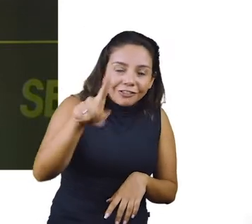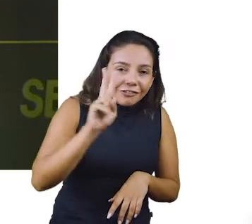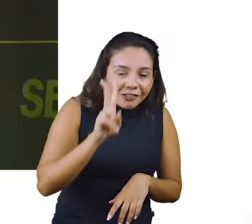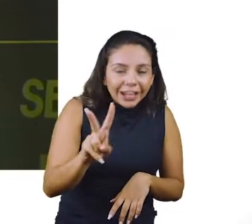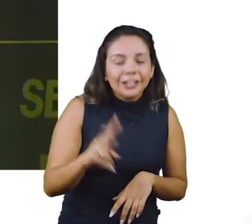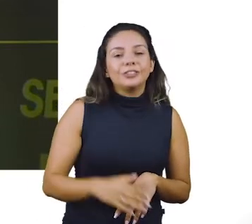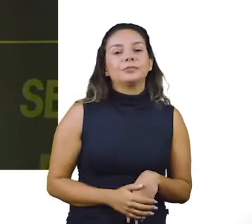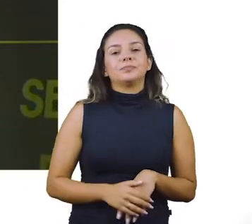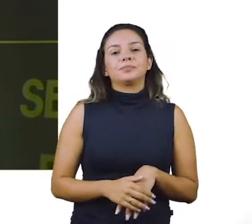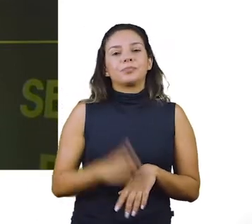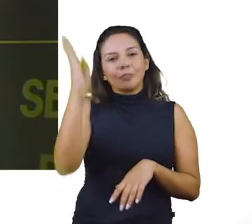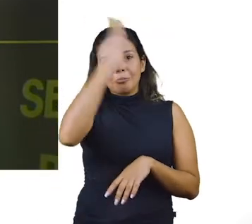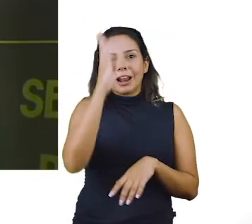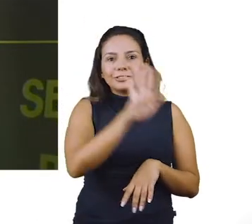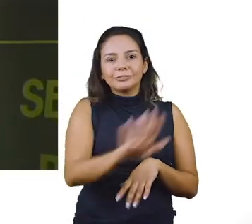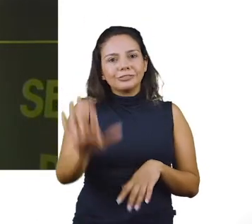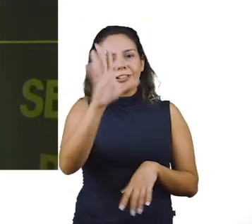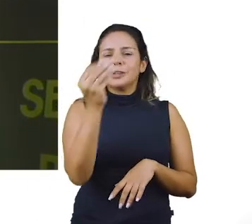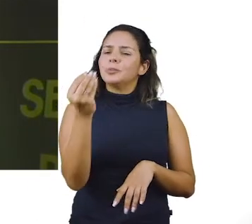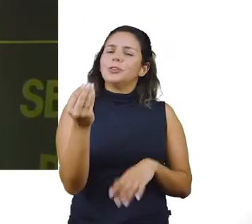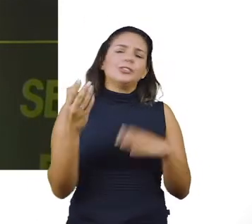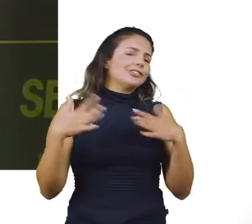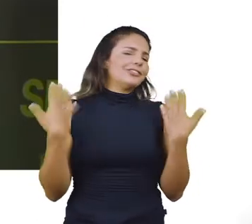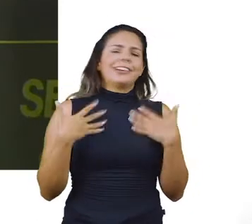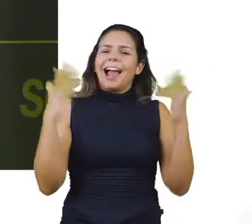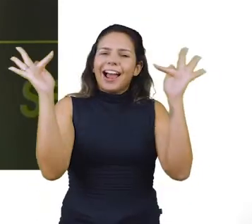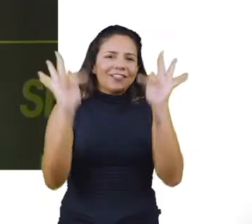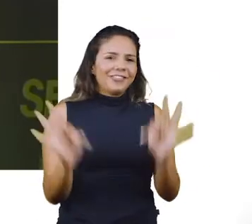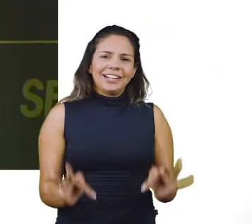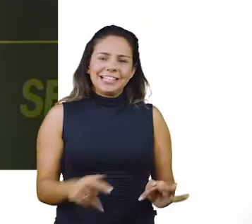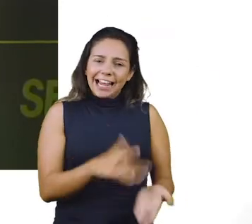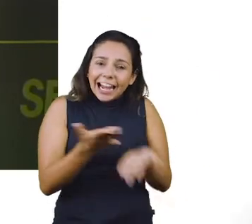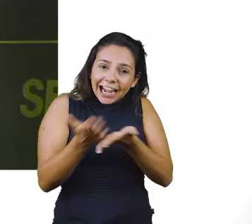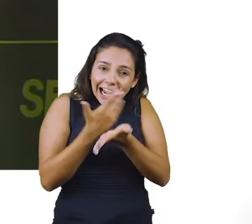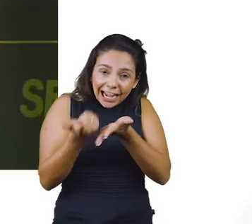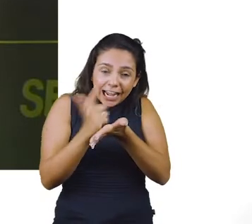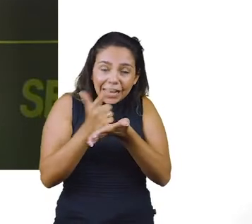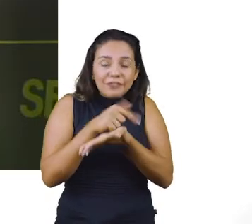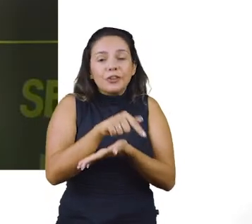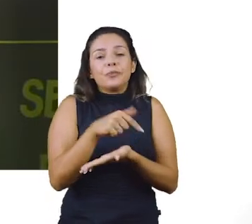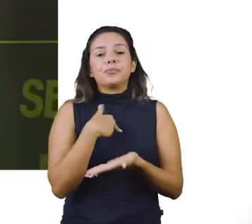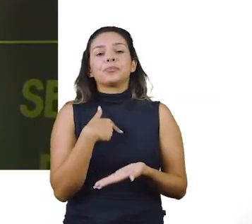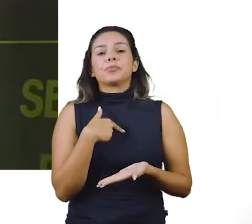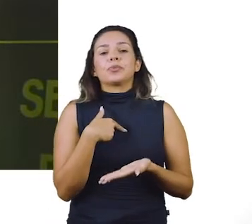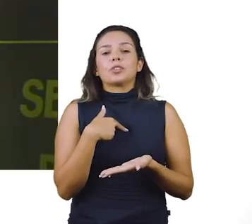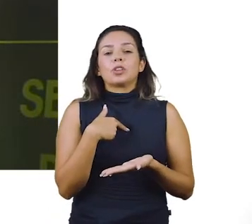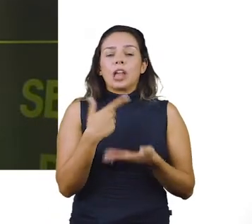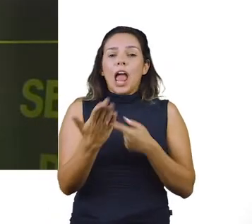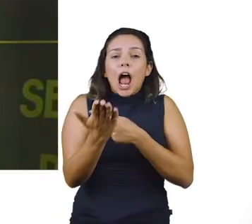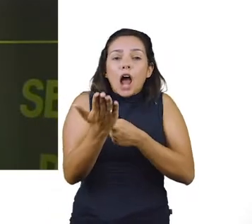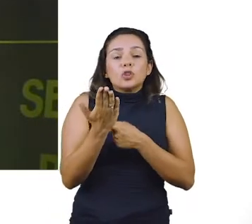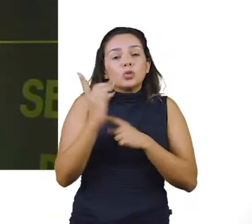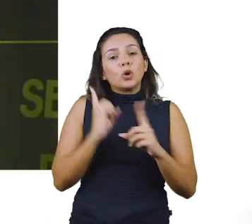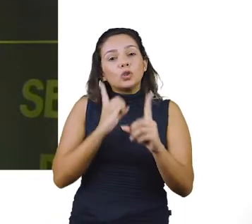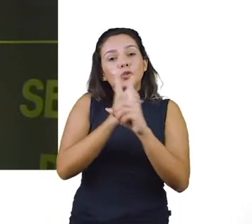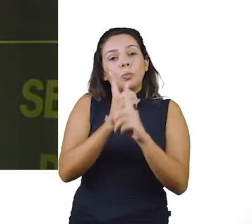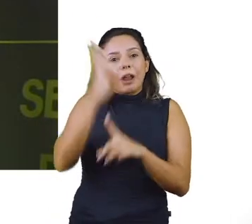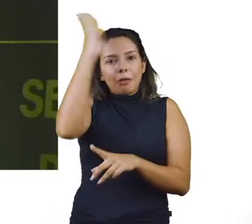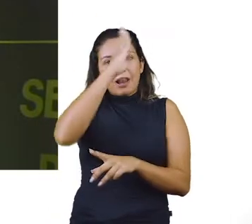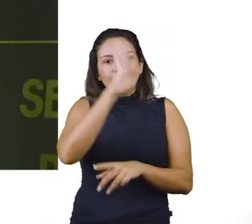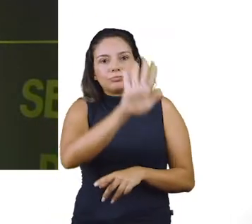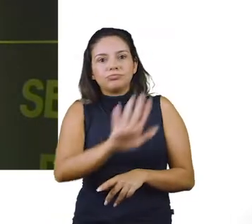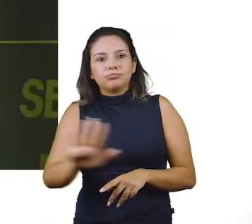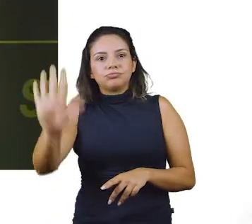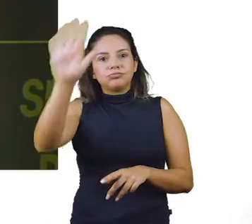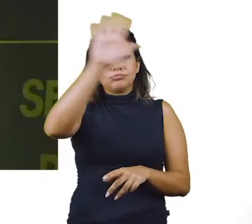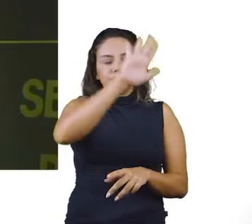nos assistindo no Brasil afora, é muita alegria. Esse livro, Sol nas Paredes, eu costumo dizer, ele me ajudou a descobrir o Brasil,